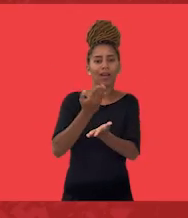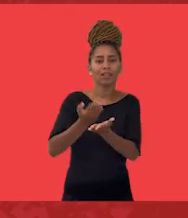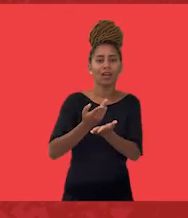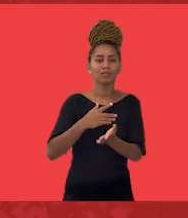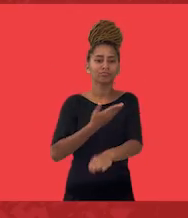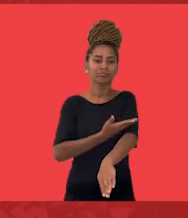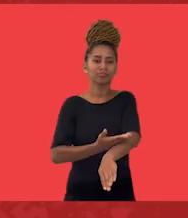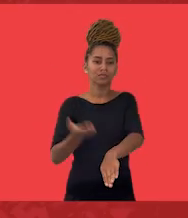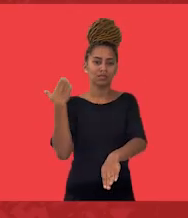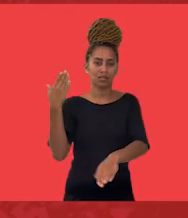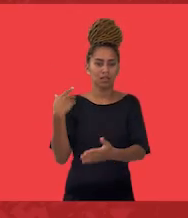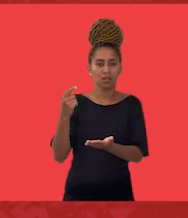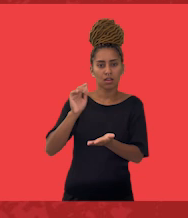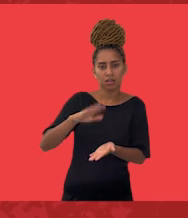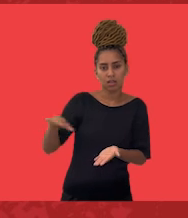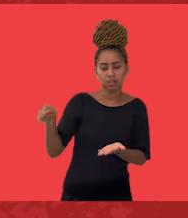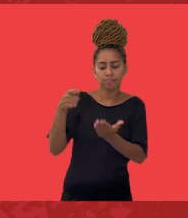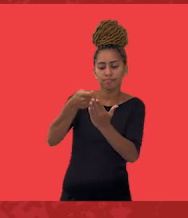encanto e propósito.